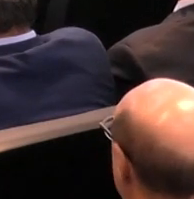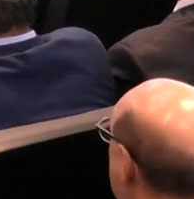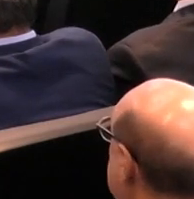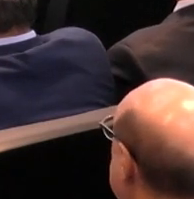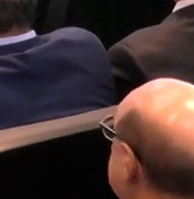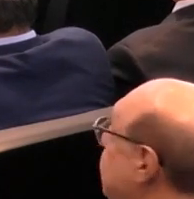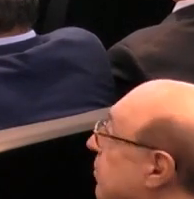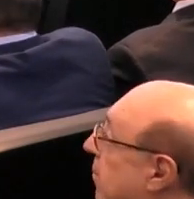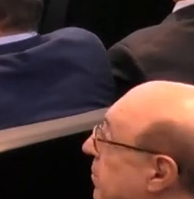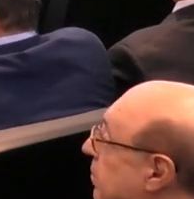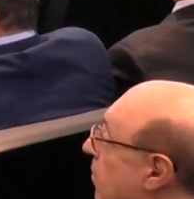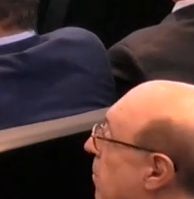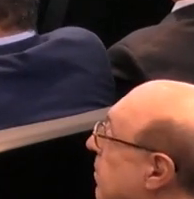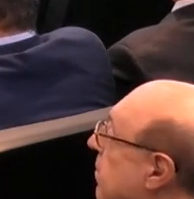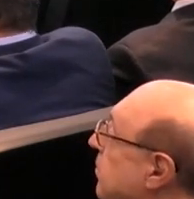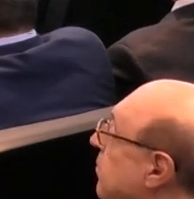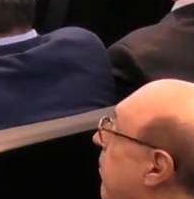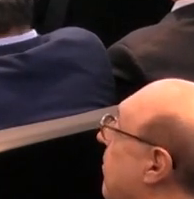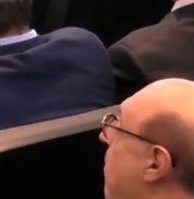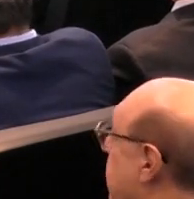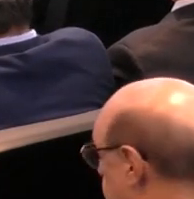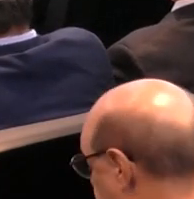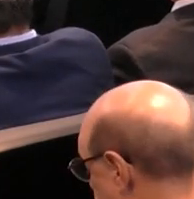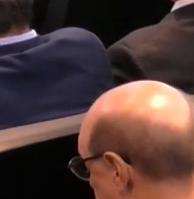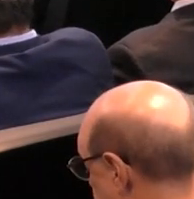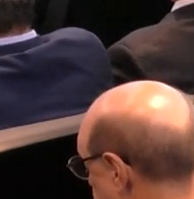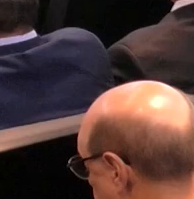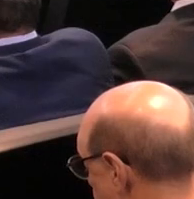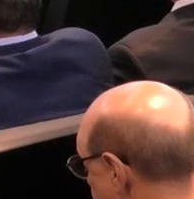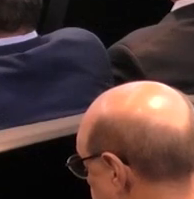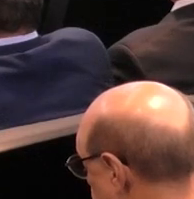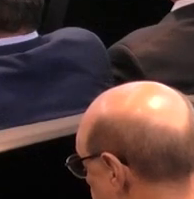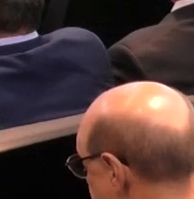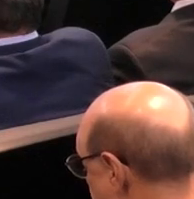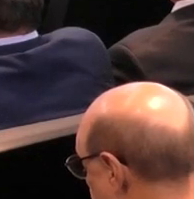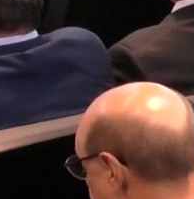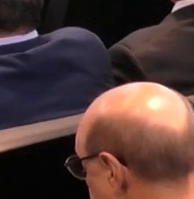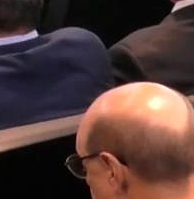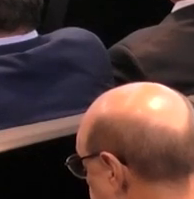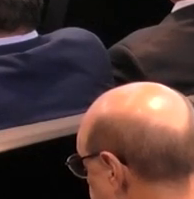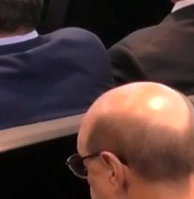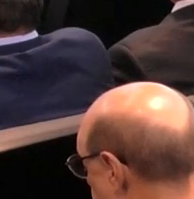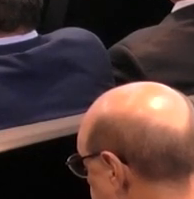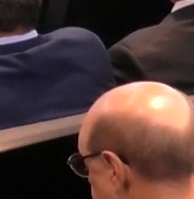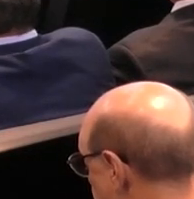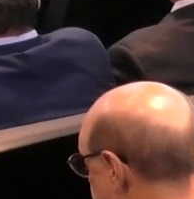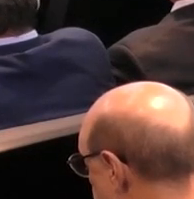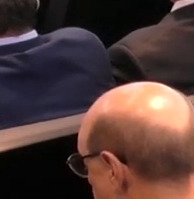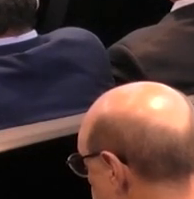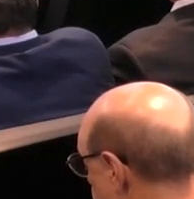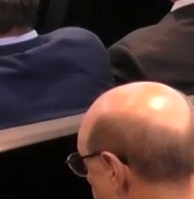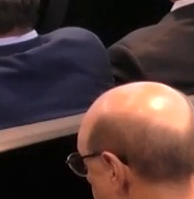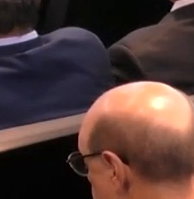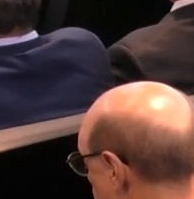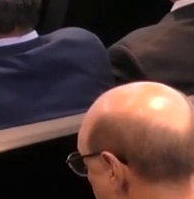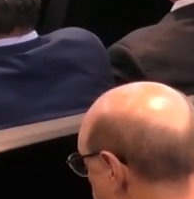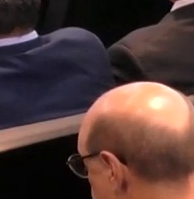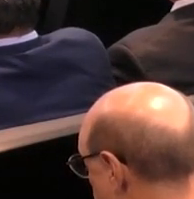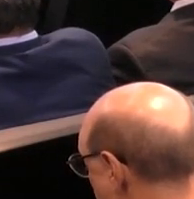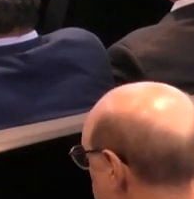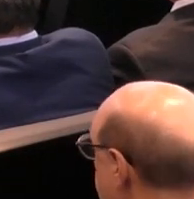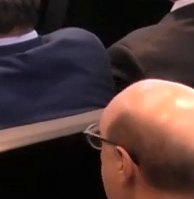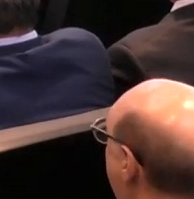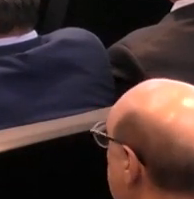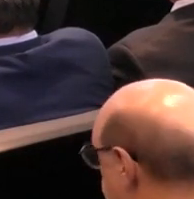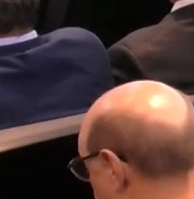Rocha deputada Célia Jordão Obrigado pelo convite colega Celso pancera e denisar todos envolvidos